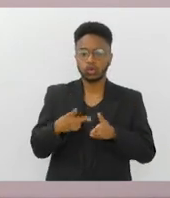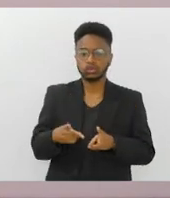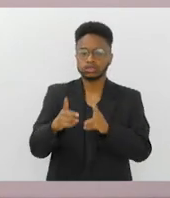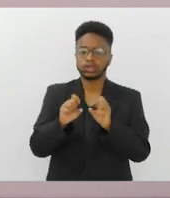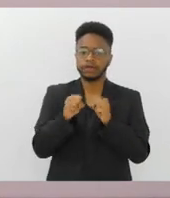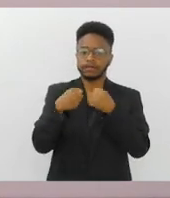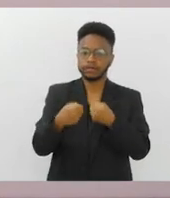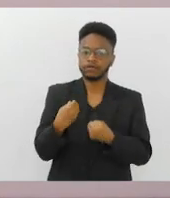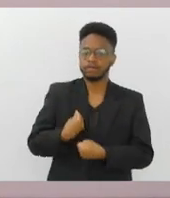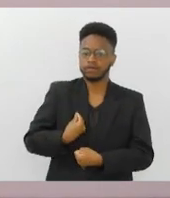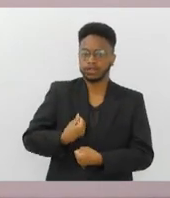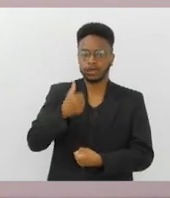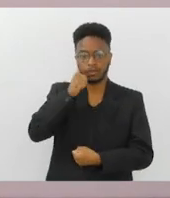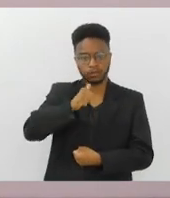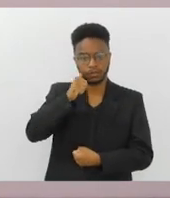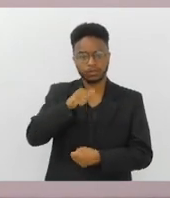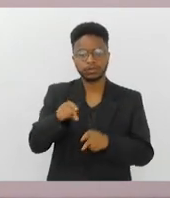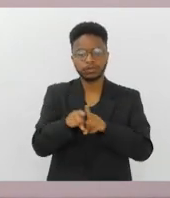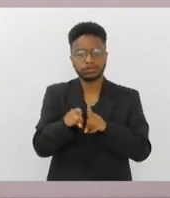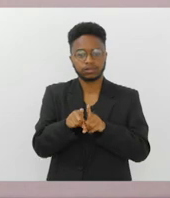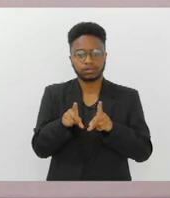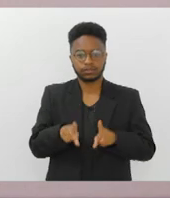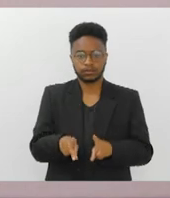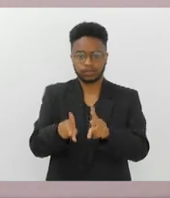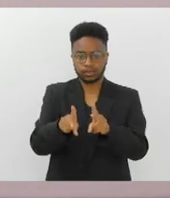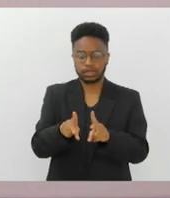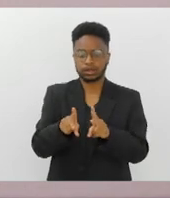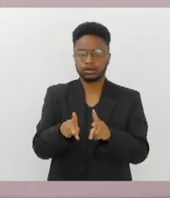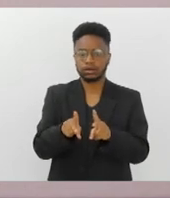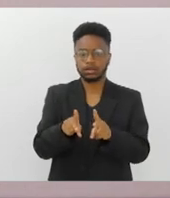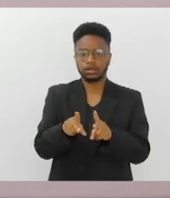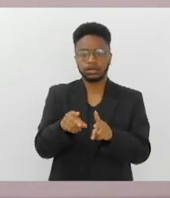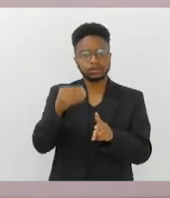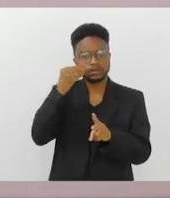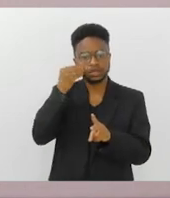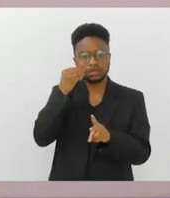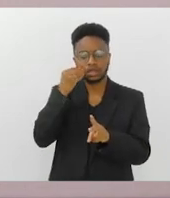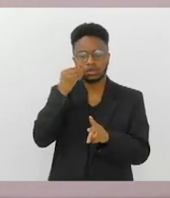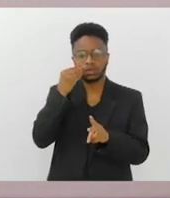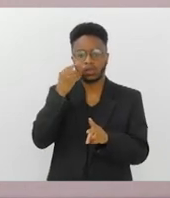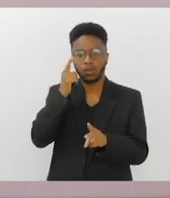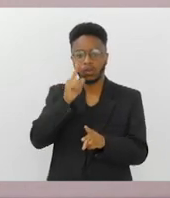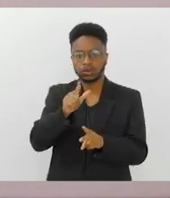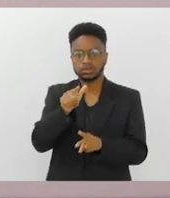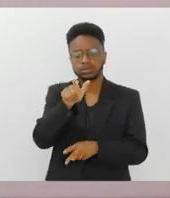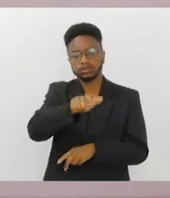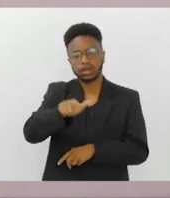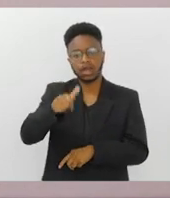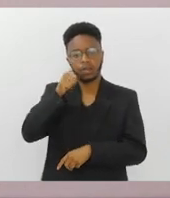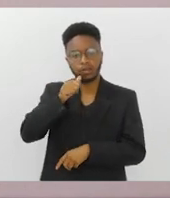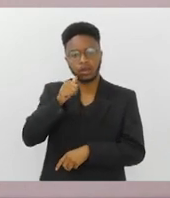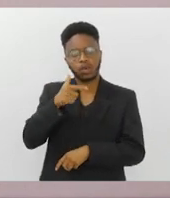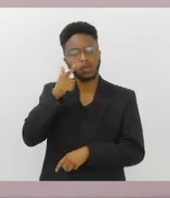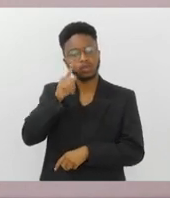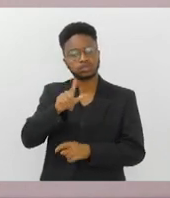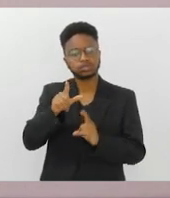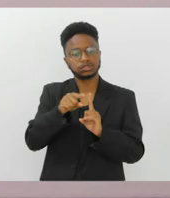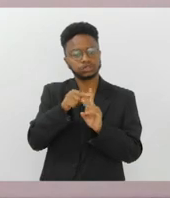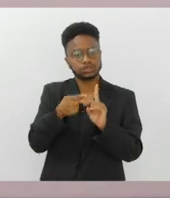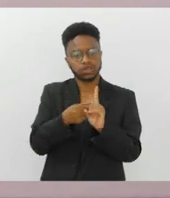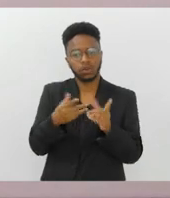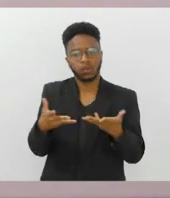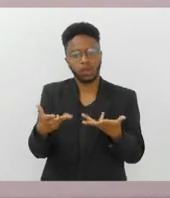nossas mulheres, sigamos para que essas mulheres possam gestar com qualidade, para as pessoas que